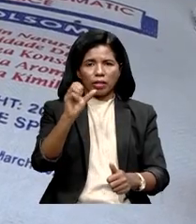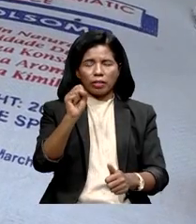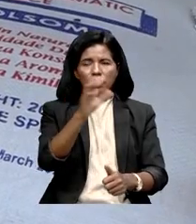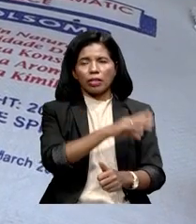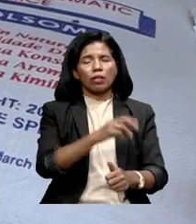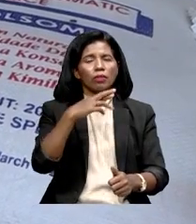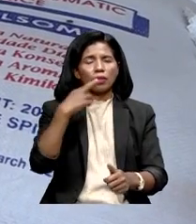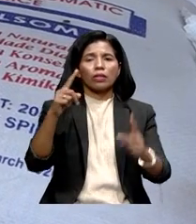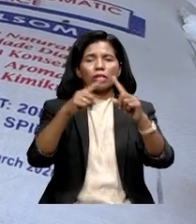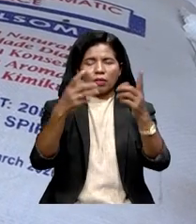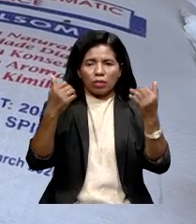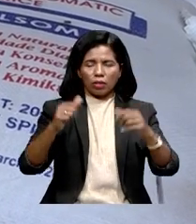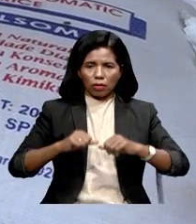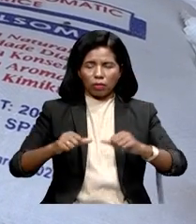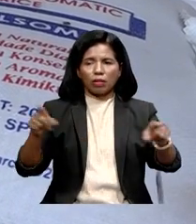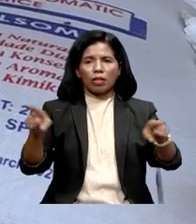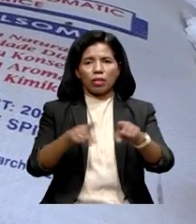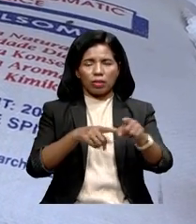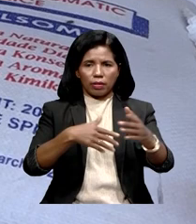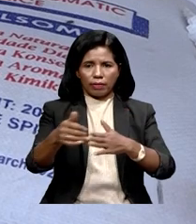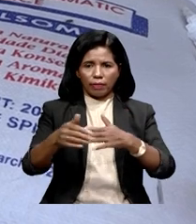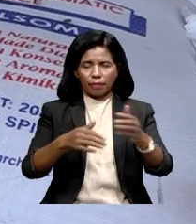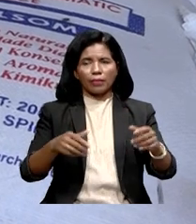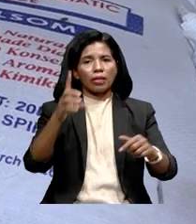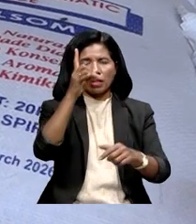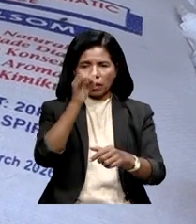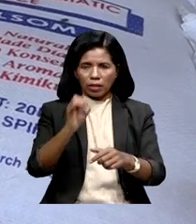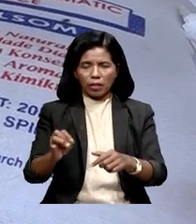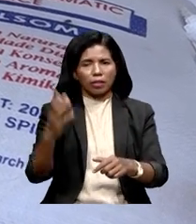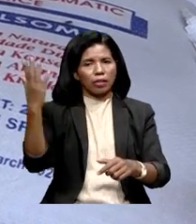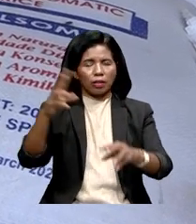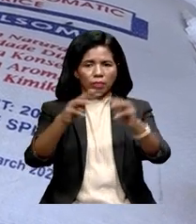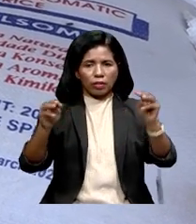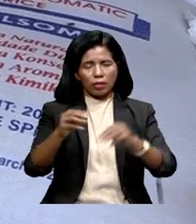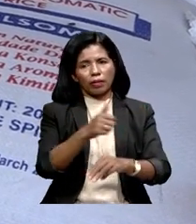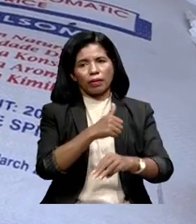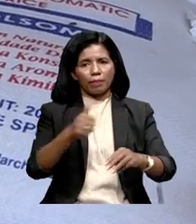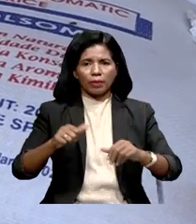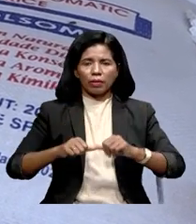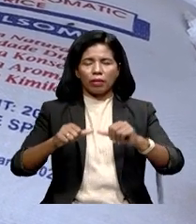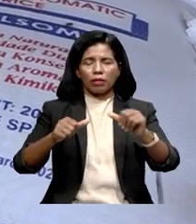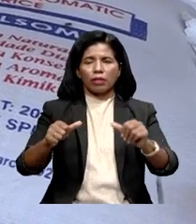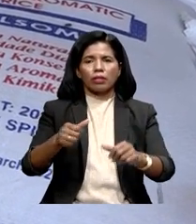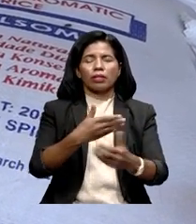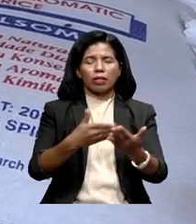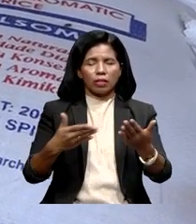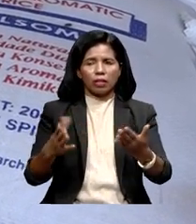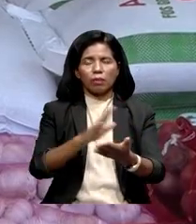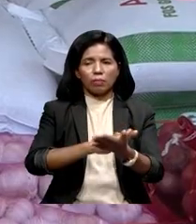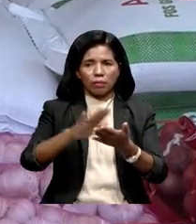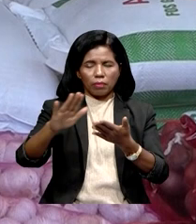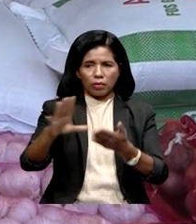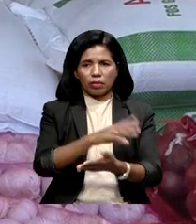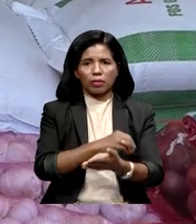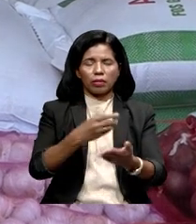folin voos to agora se lau normal hanesan bain-bain, tanto ya dili no mos município. Ato continua garante folin sasan e zeni no qualidade